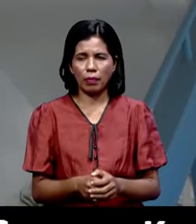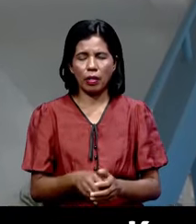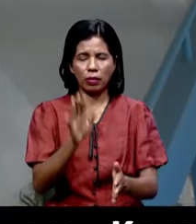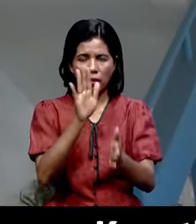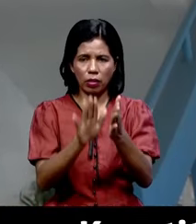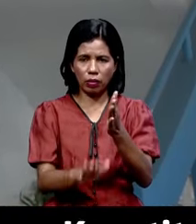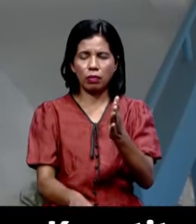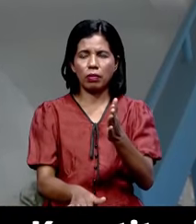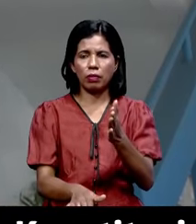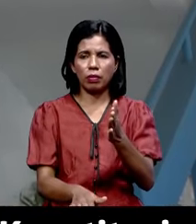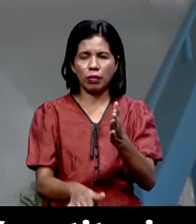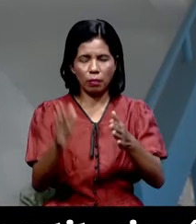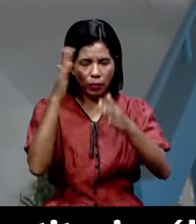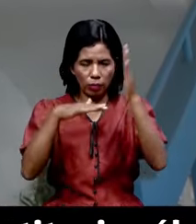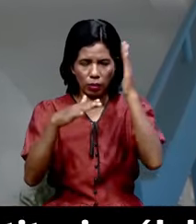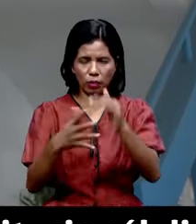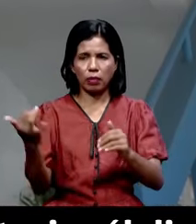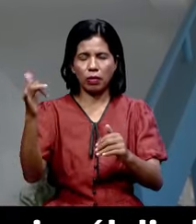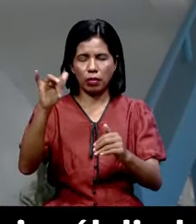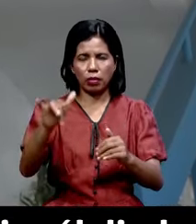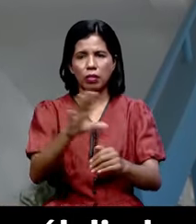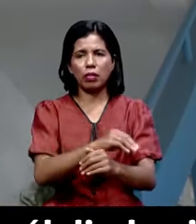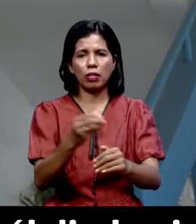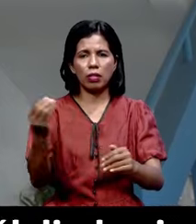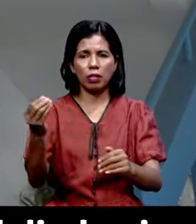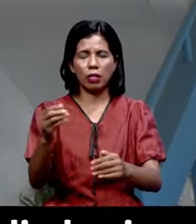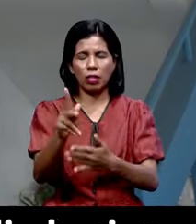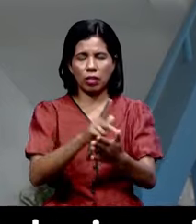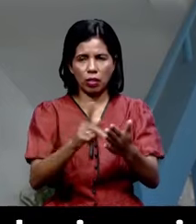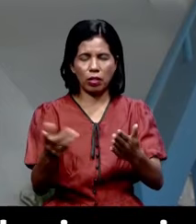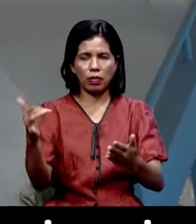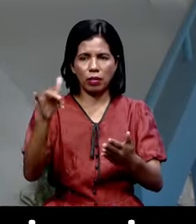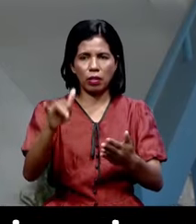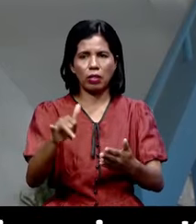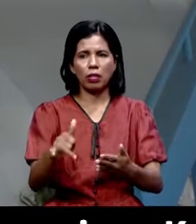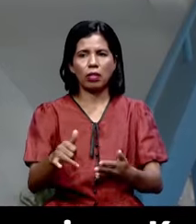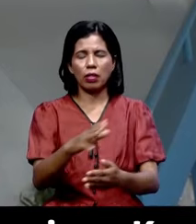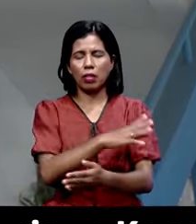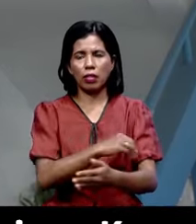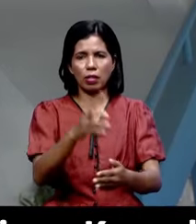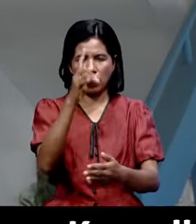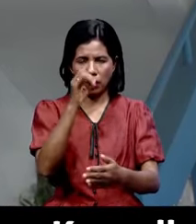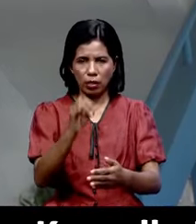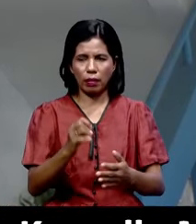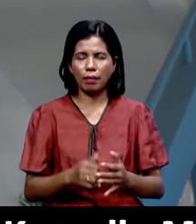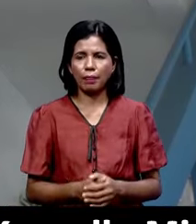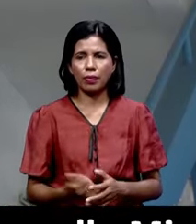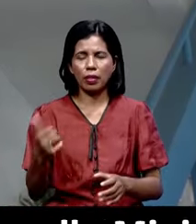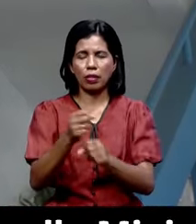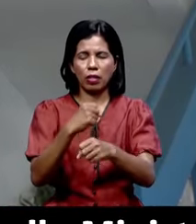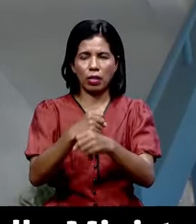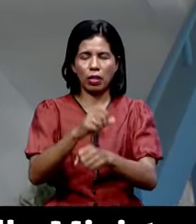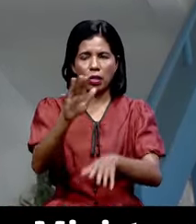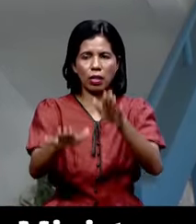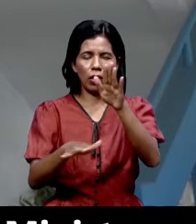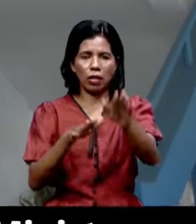minimiza, reduz, ba completos, ba crime Sira nebe maka durante o Musi e a capital dele. Durante Sira a operação